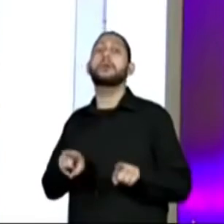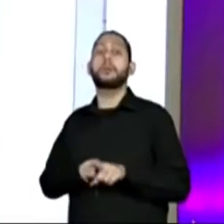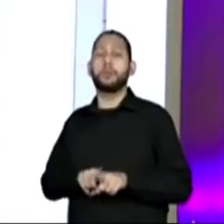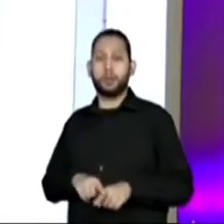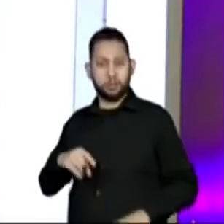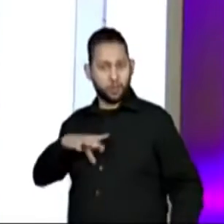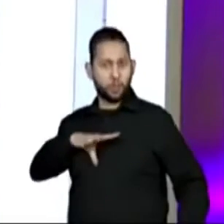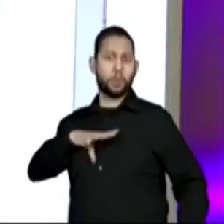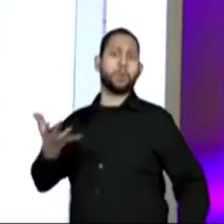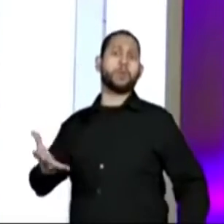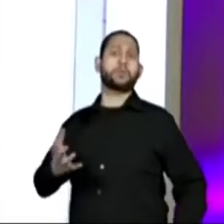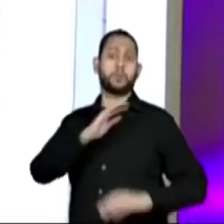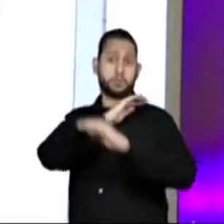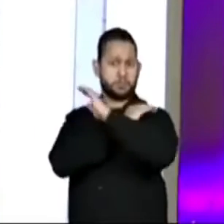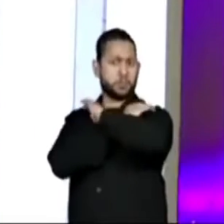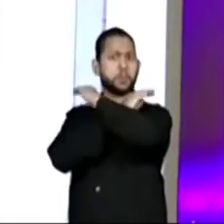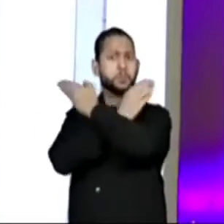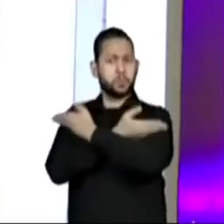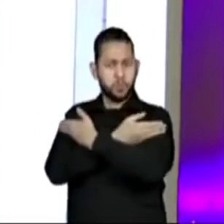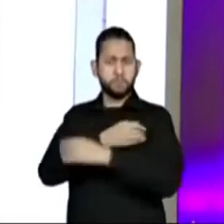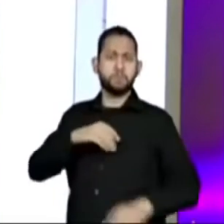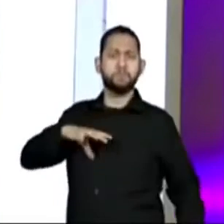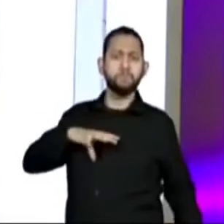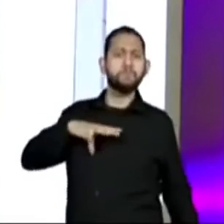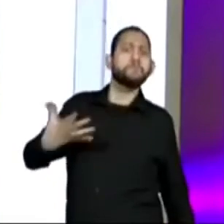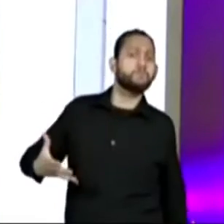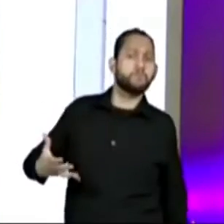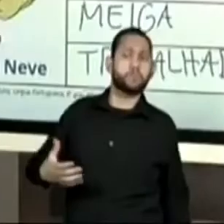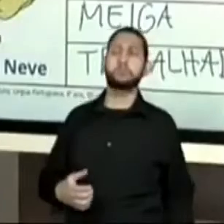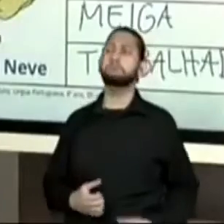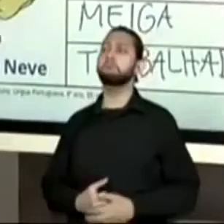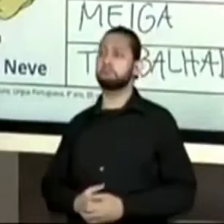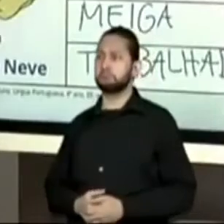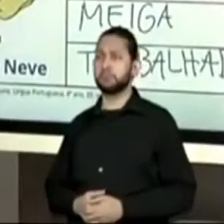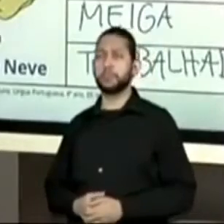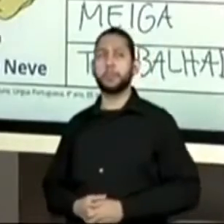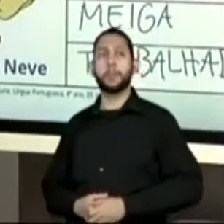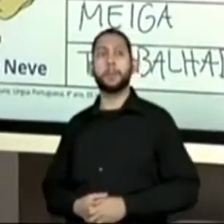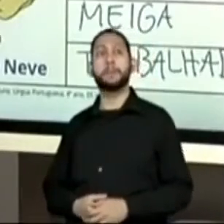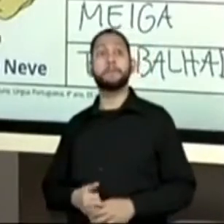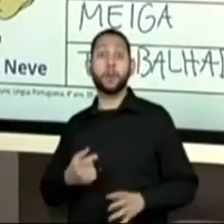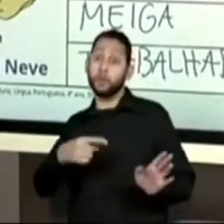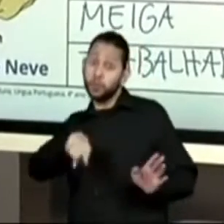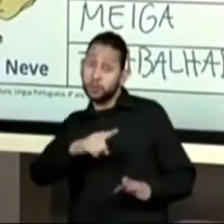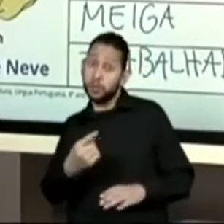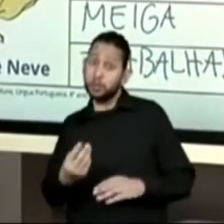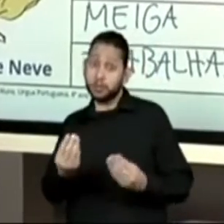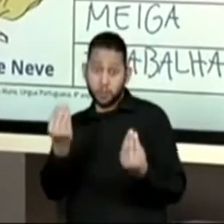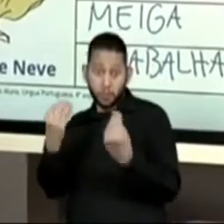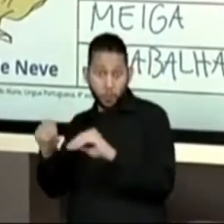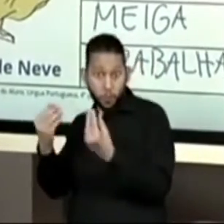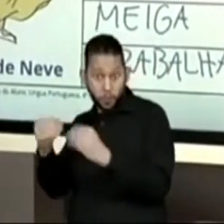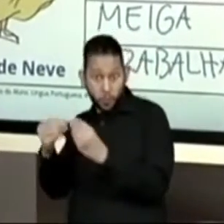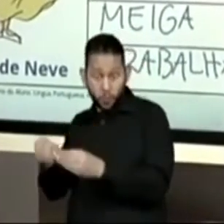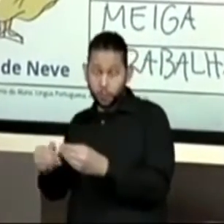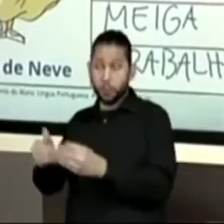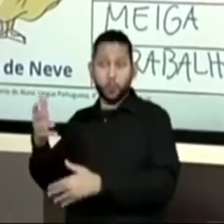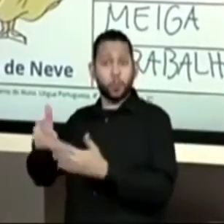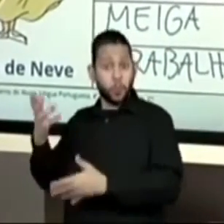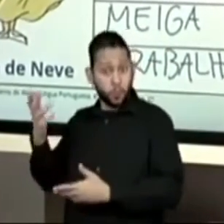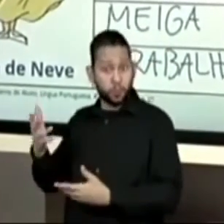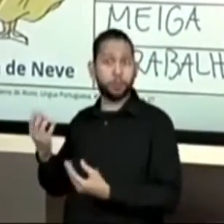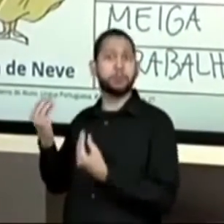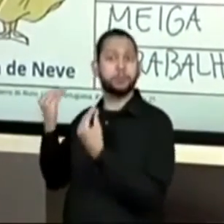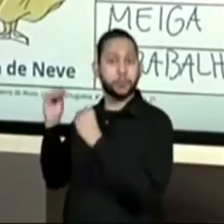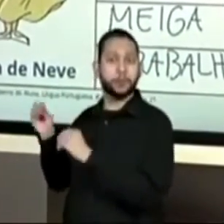mandou corajosa. Muito bem. Aí teve as características que vocês foram colocando aí, que lá no comecinho do conto